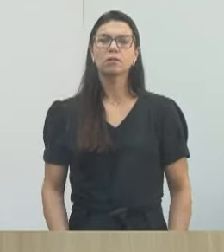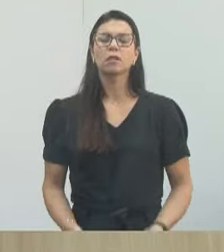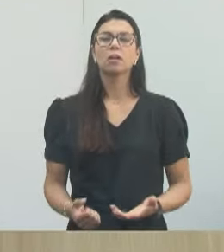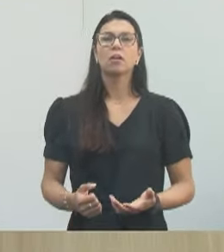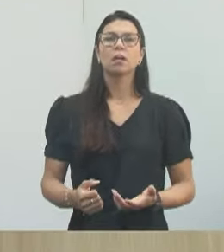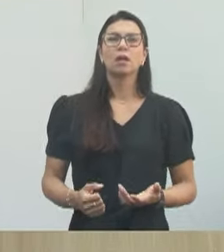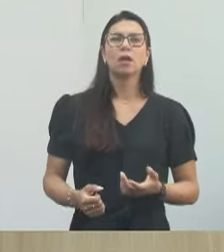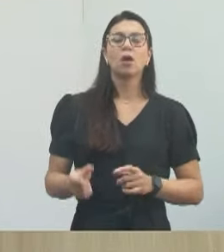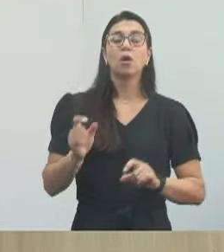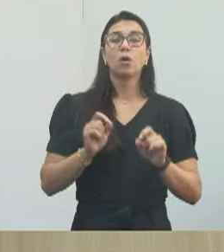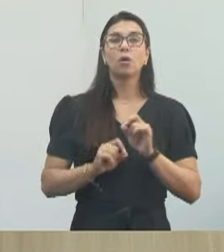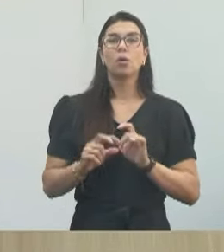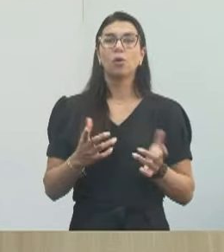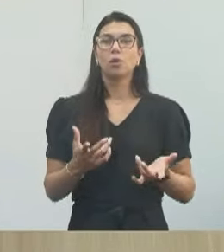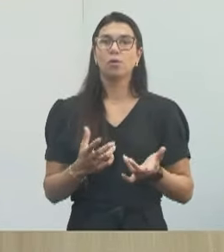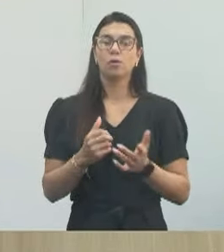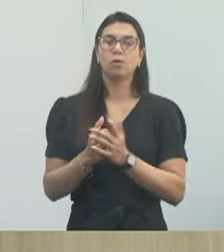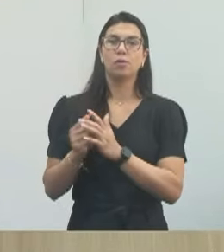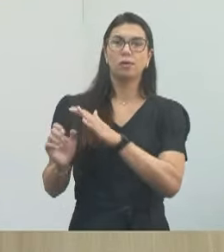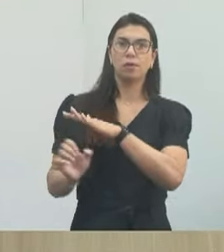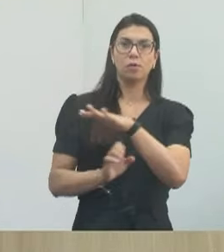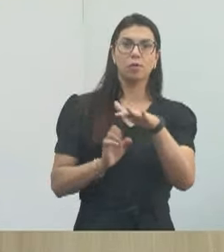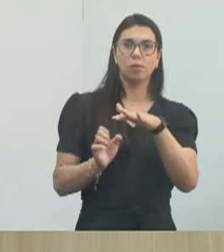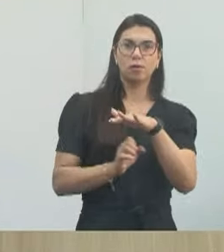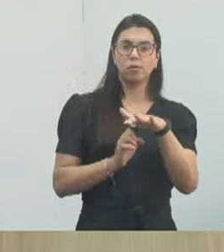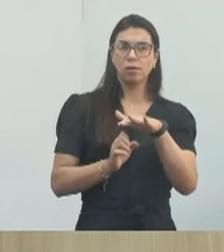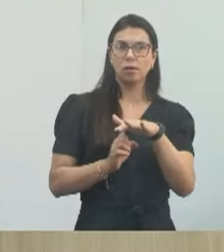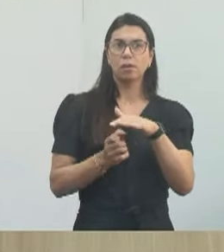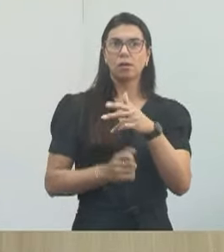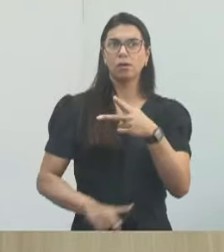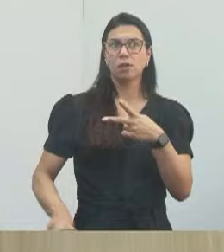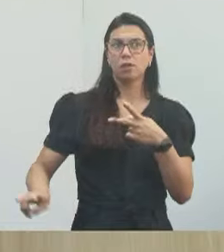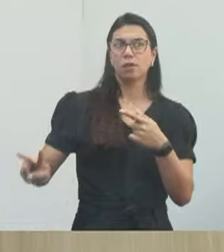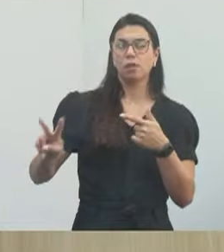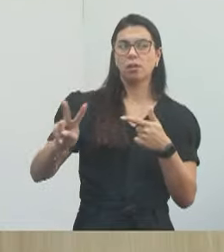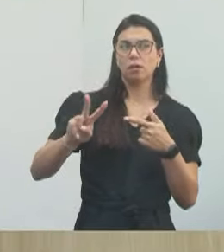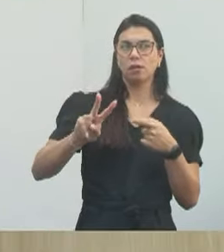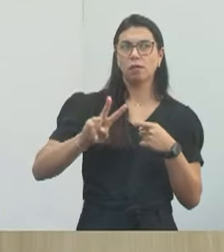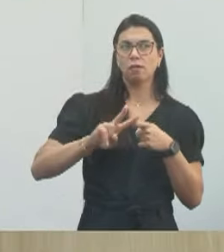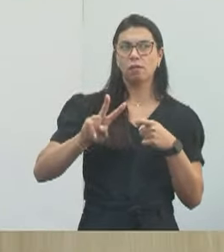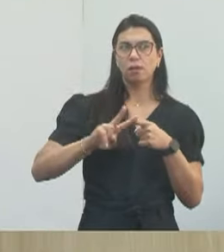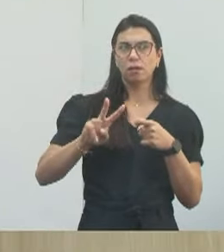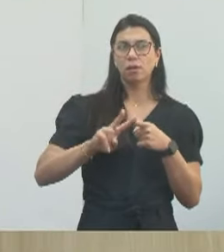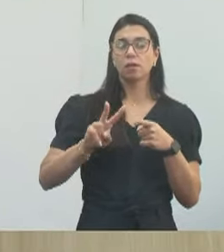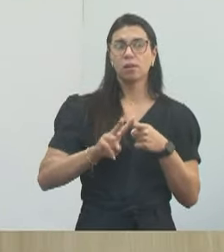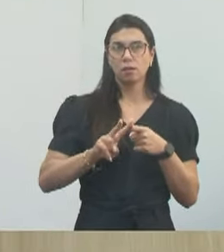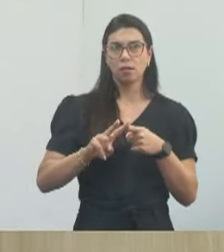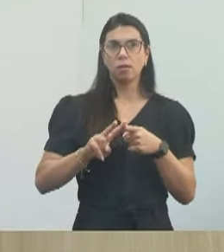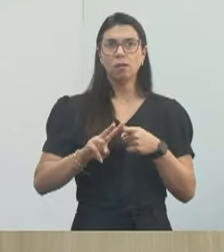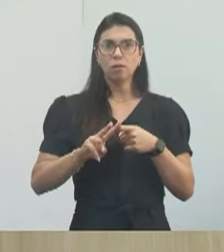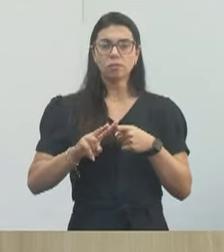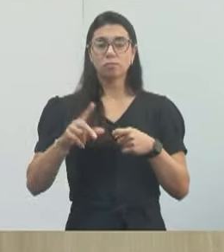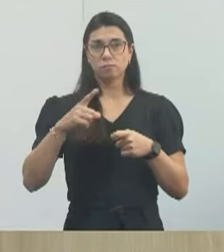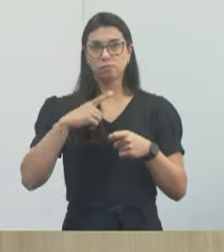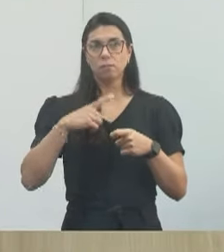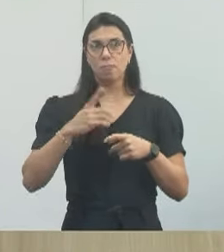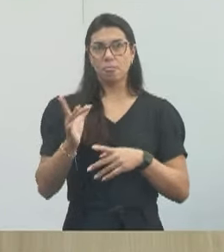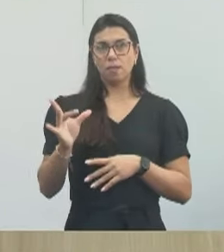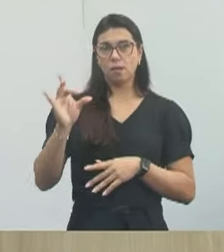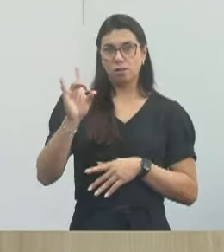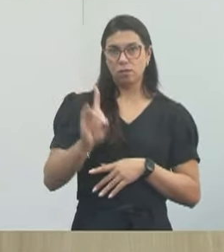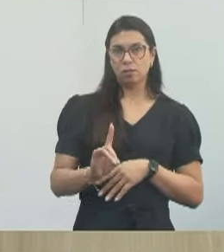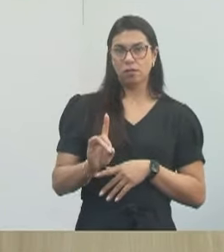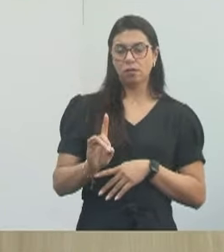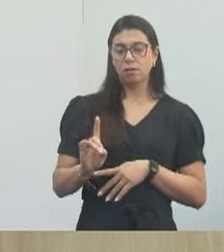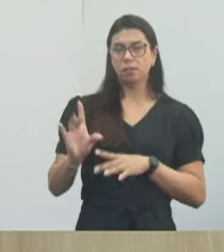Ou clínicas veterinárias participarão da licitação inar